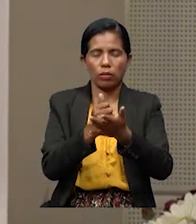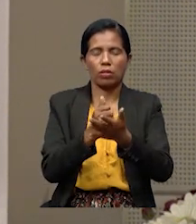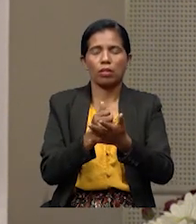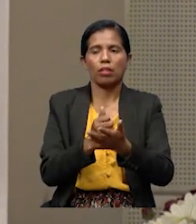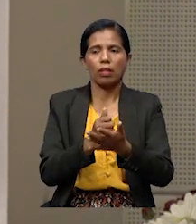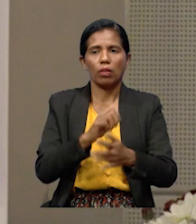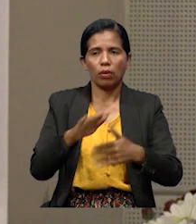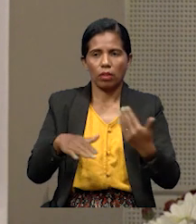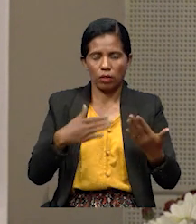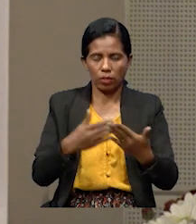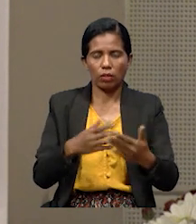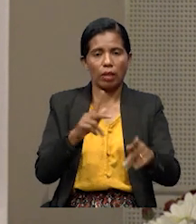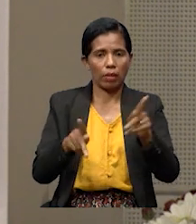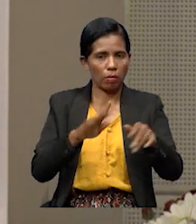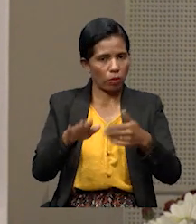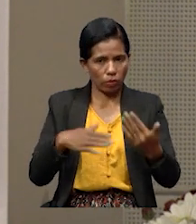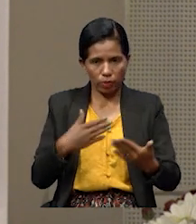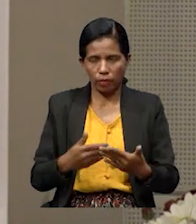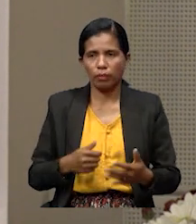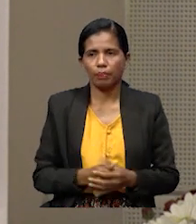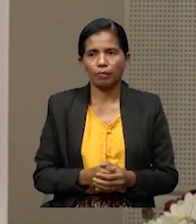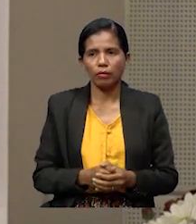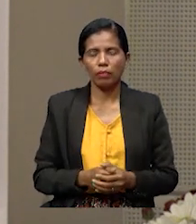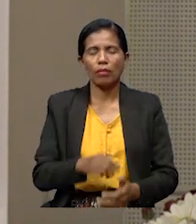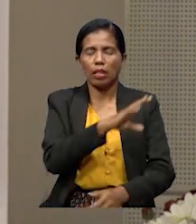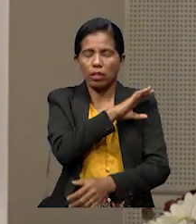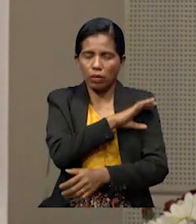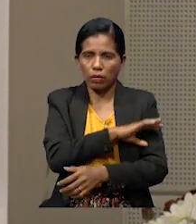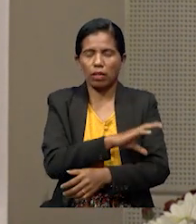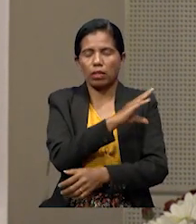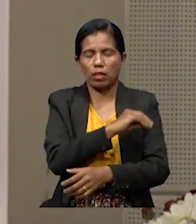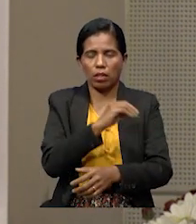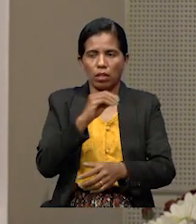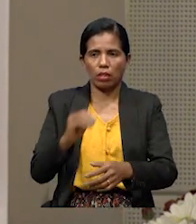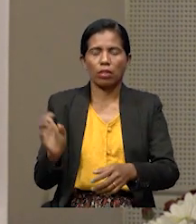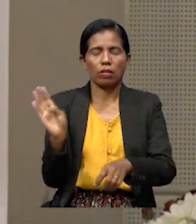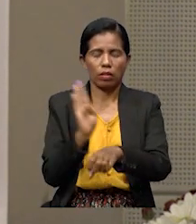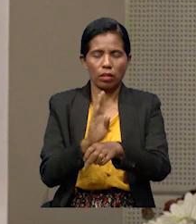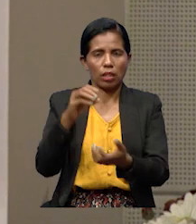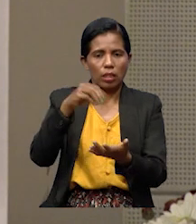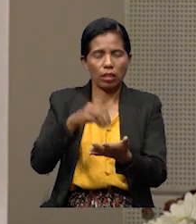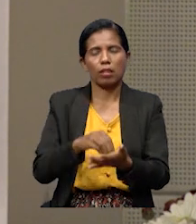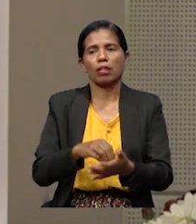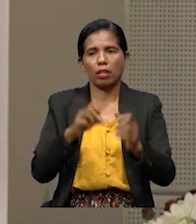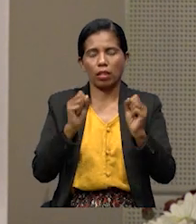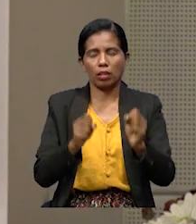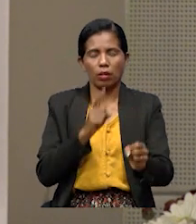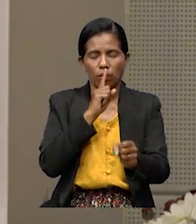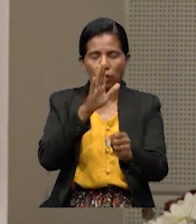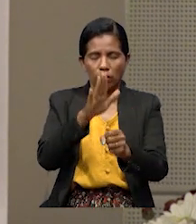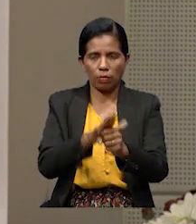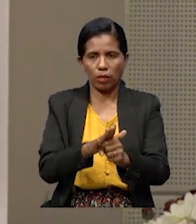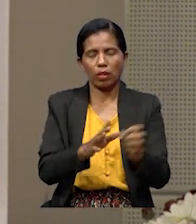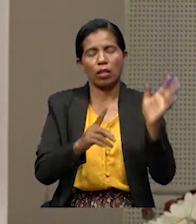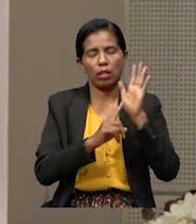todos os cidadãos, a segurança jurídica dos negócios e investimentos e o compromisso de